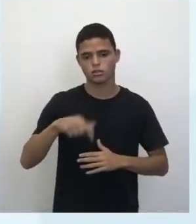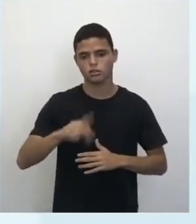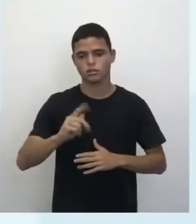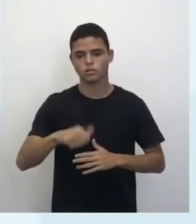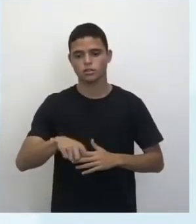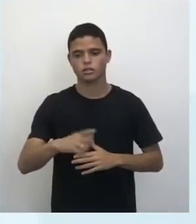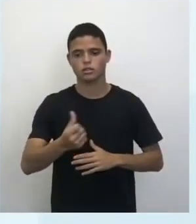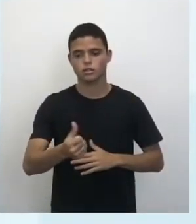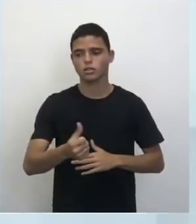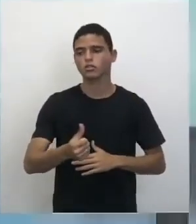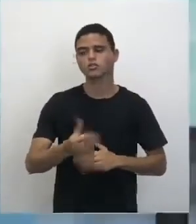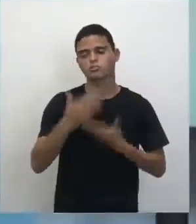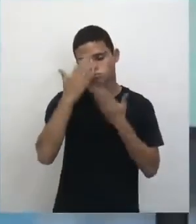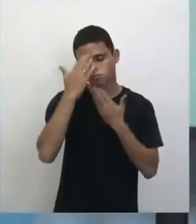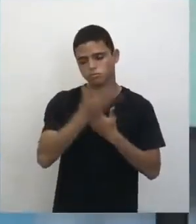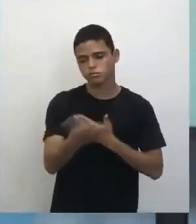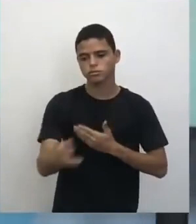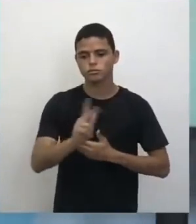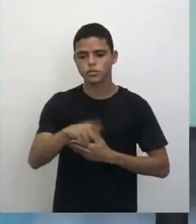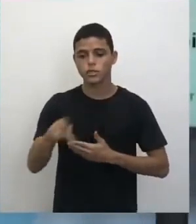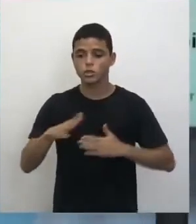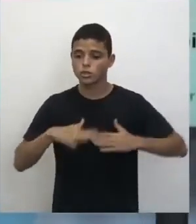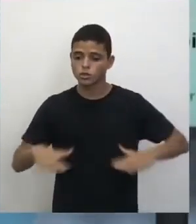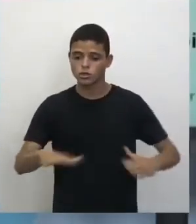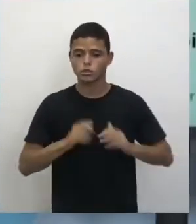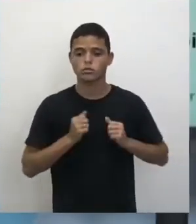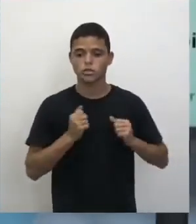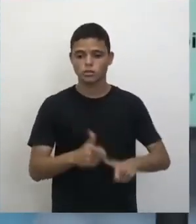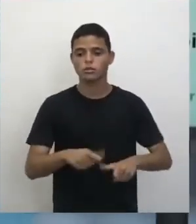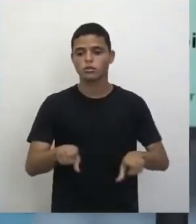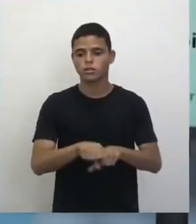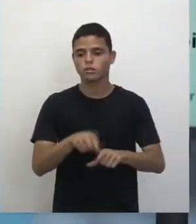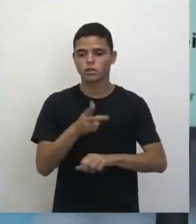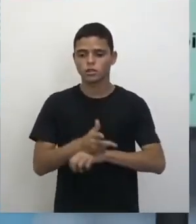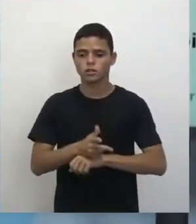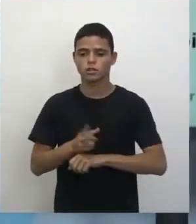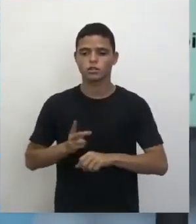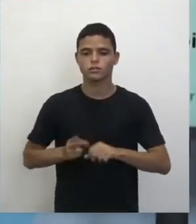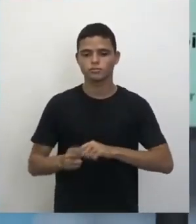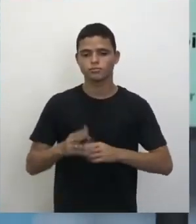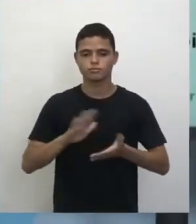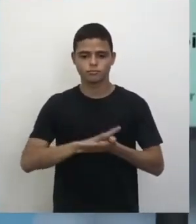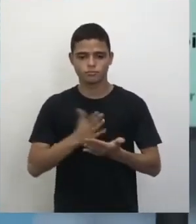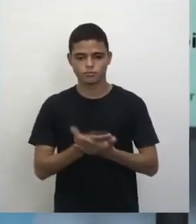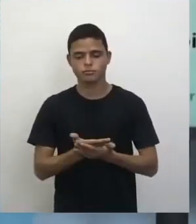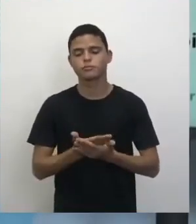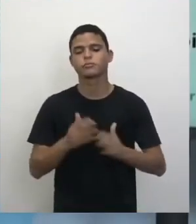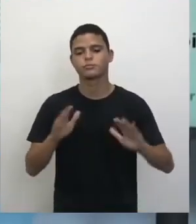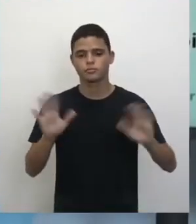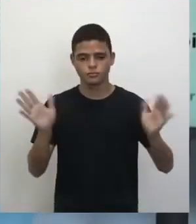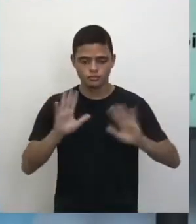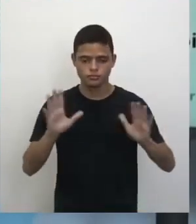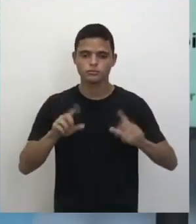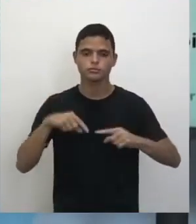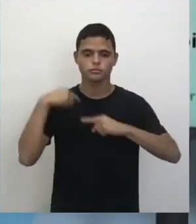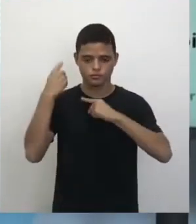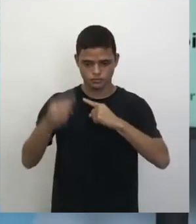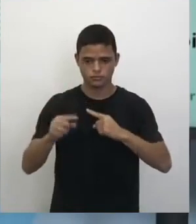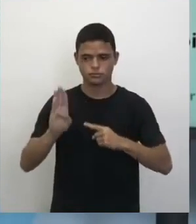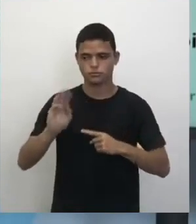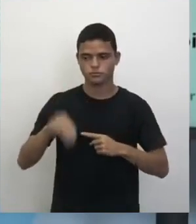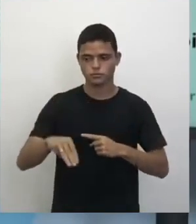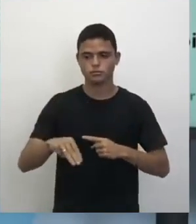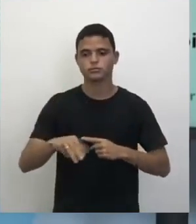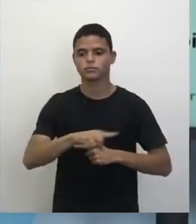todos os professores, todos os envolvidos, a todo o pessoal da equipe, a produção, o pessoal de Libras. Até o próximo bimestre. Descanse